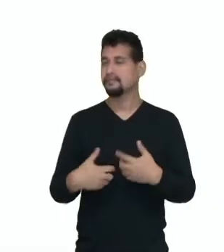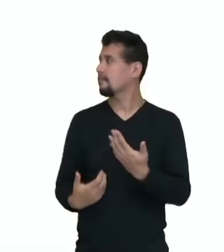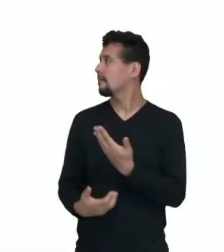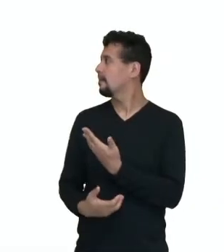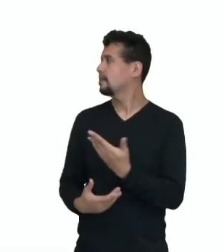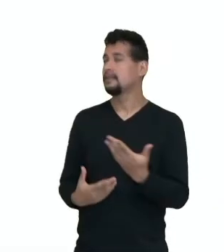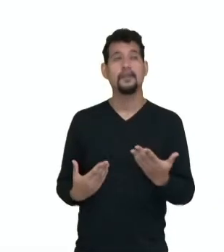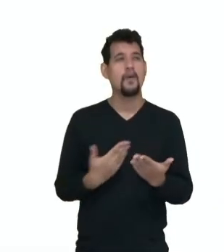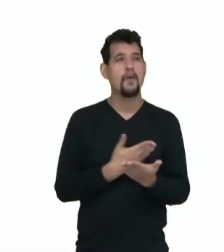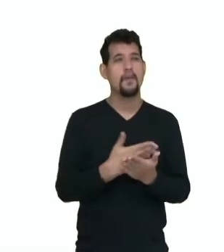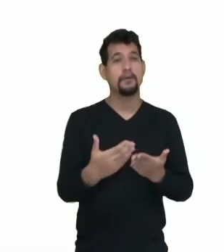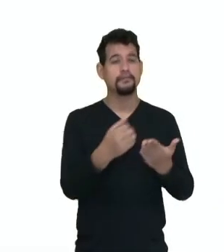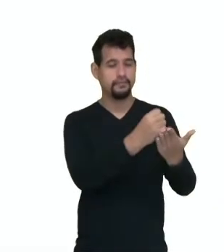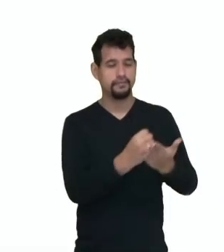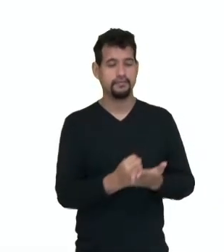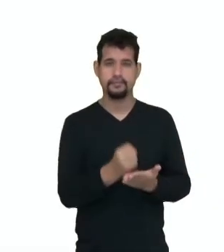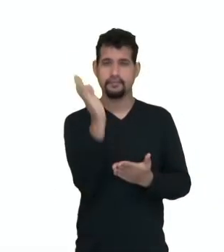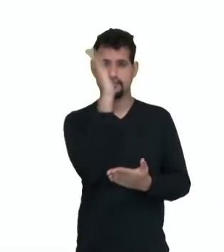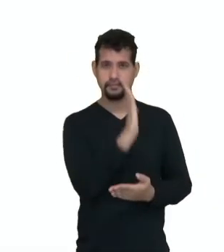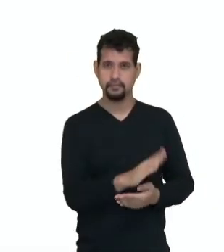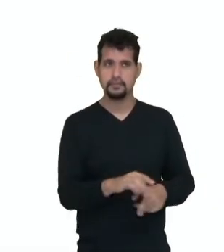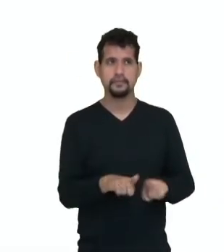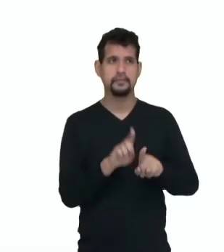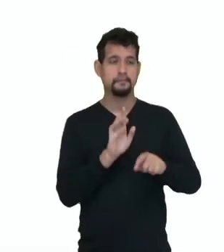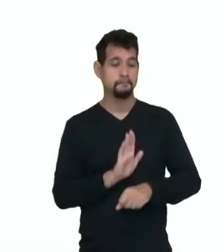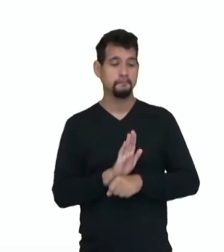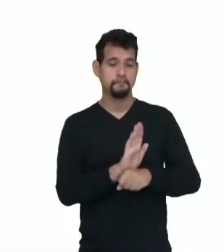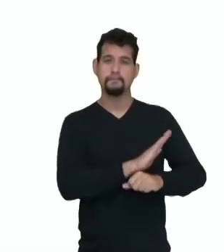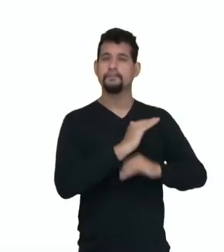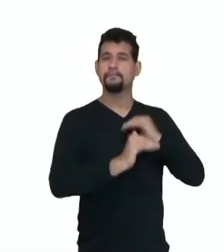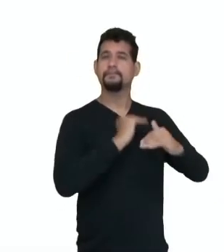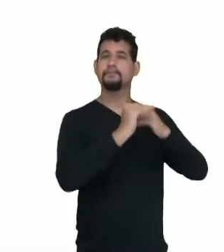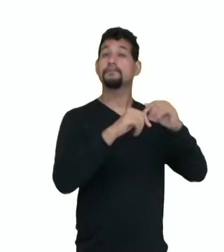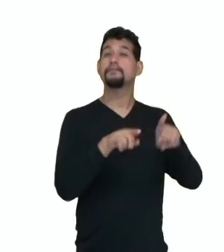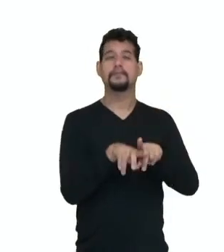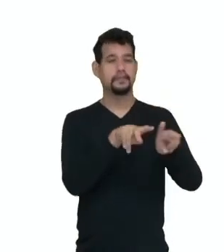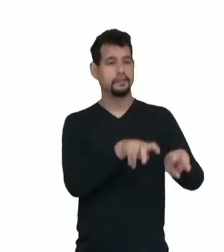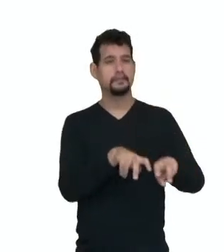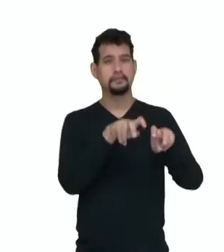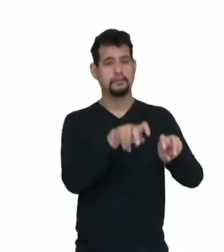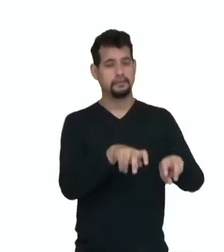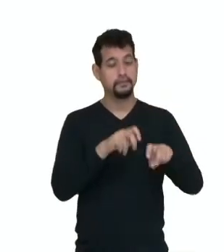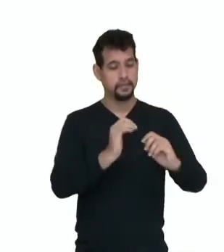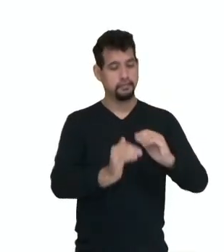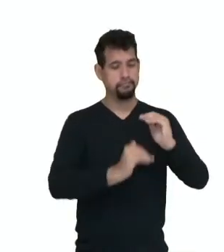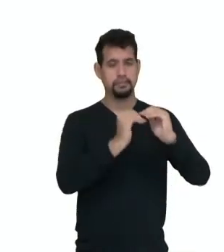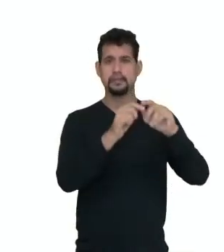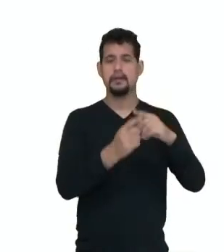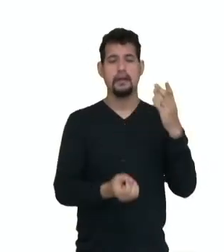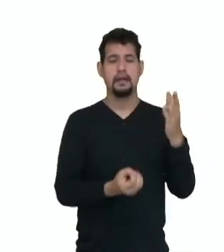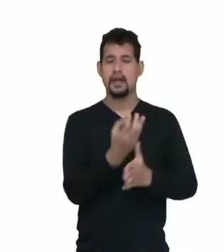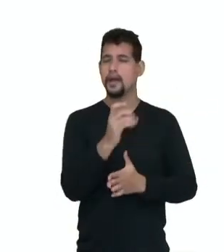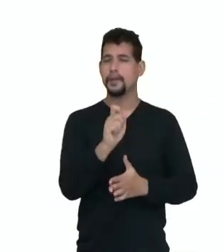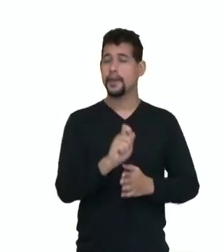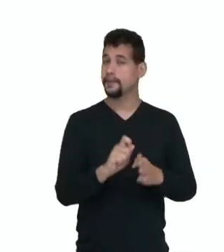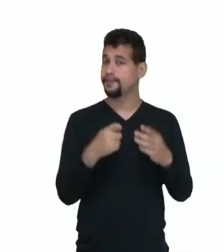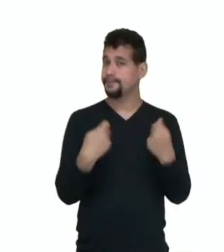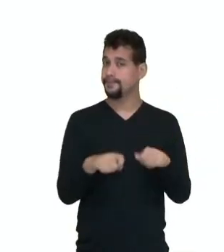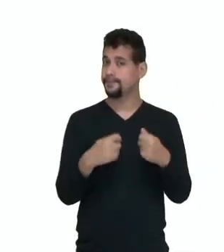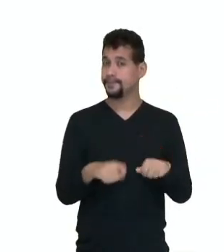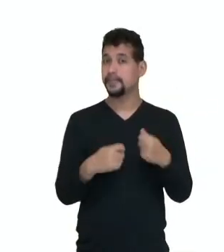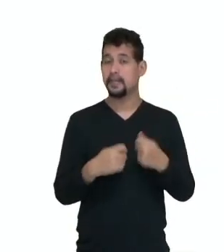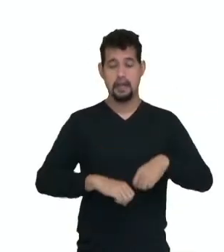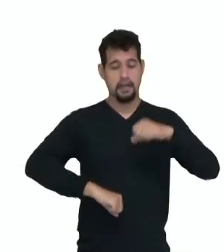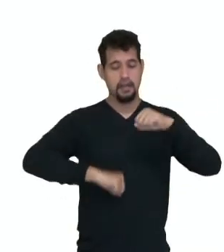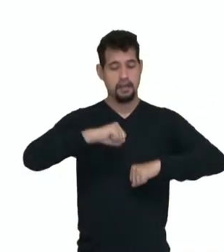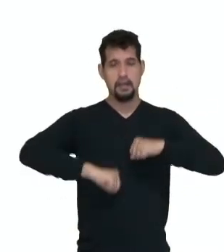de tratores foram trazidas para o Brasil e isso ajudou a desenvolver então a zona rural, né? E claro, para produzir então precisaria então de